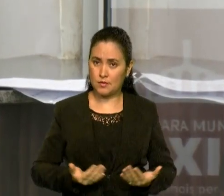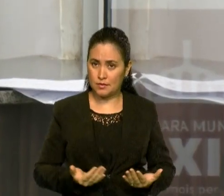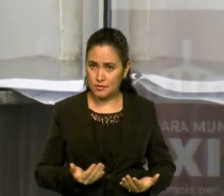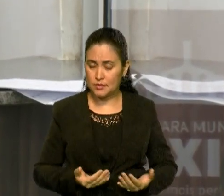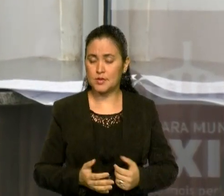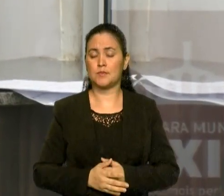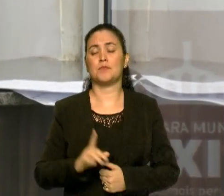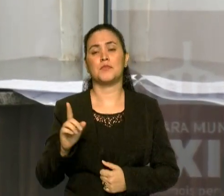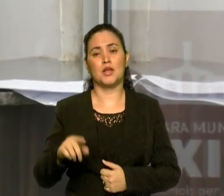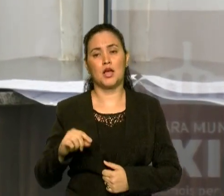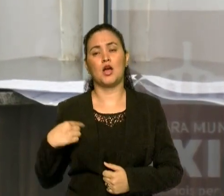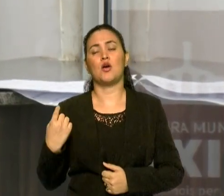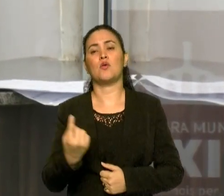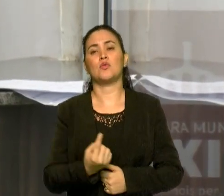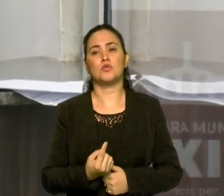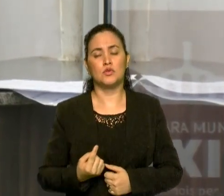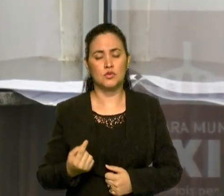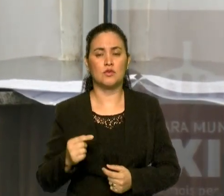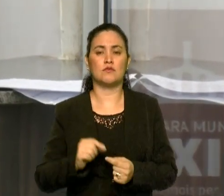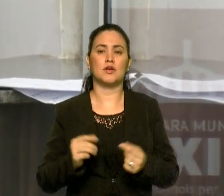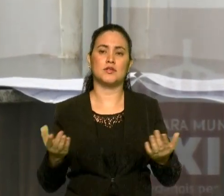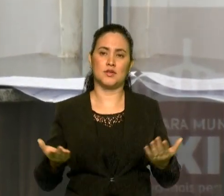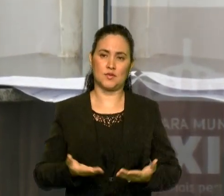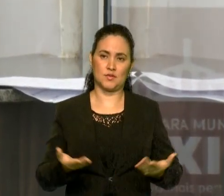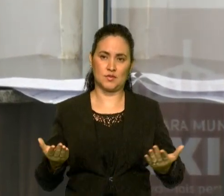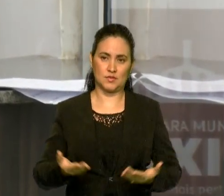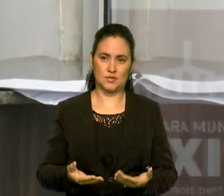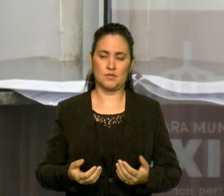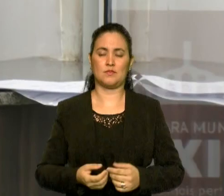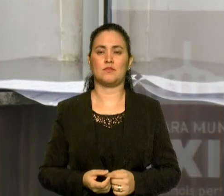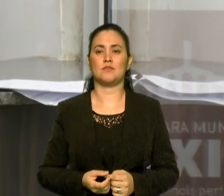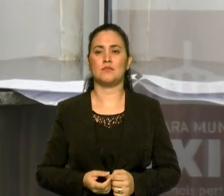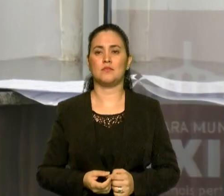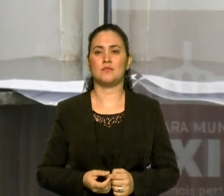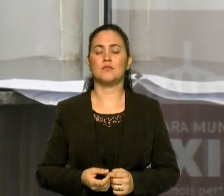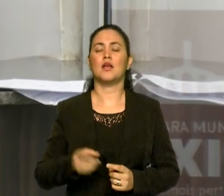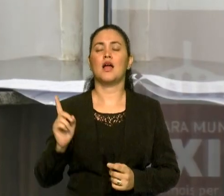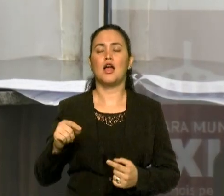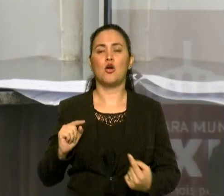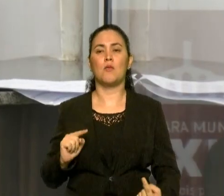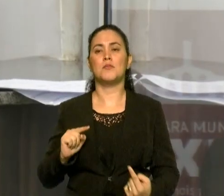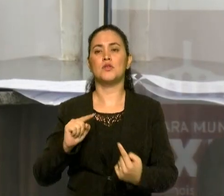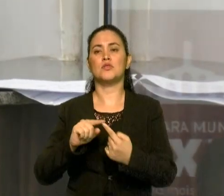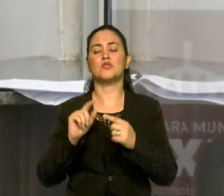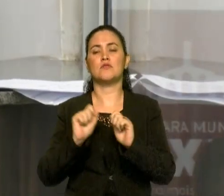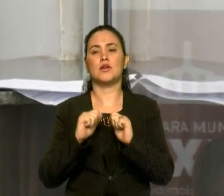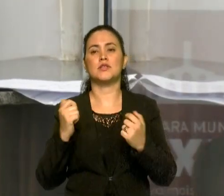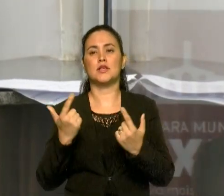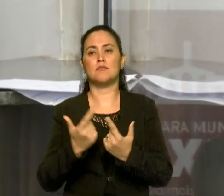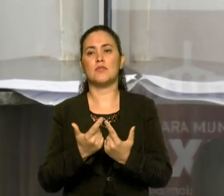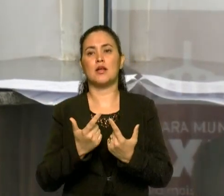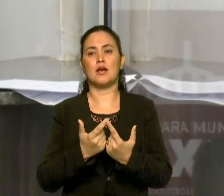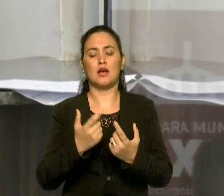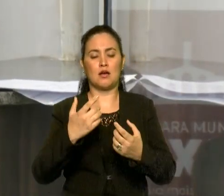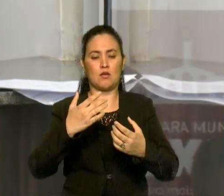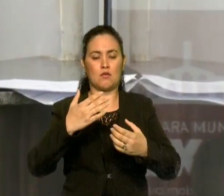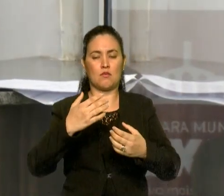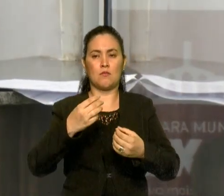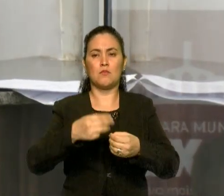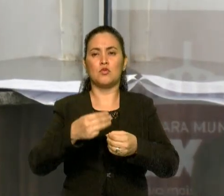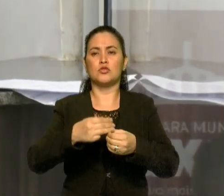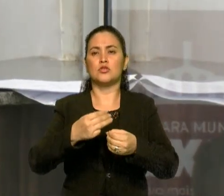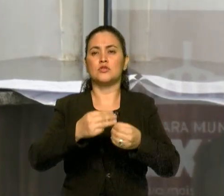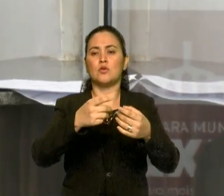nós estamos fazendo hoje, e isso é o intuito dessas assembleias itinerantes. É aproximar